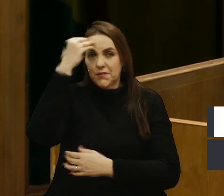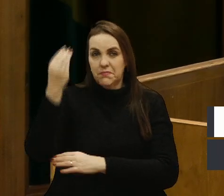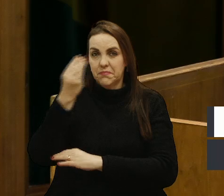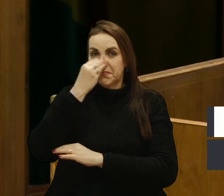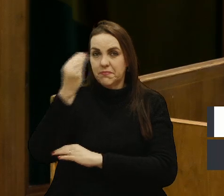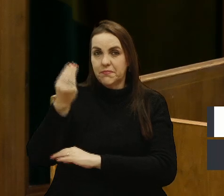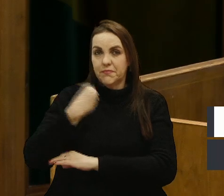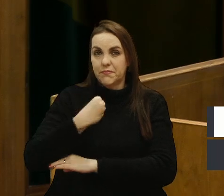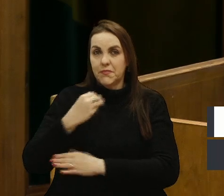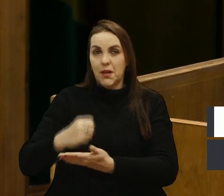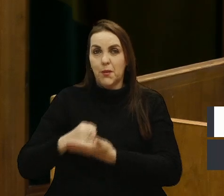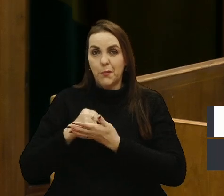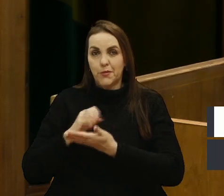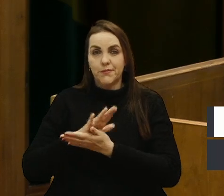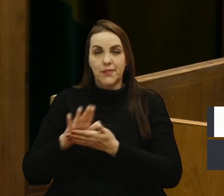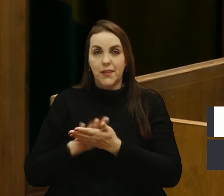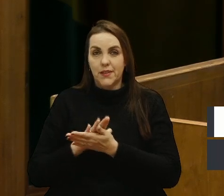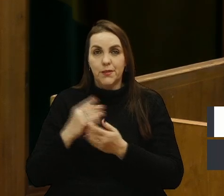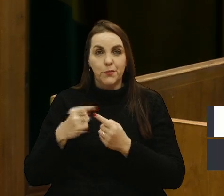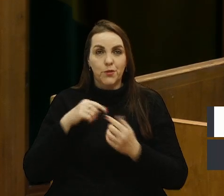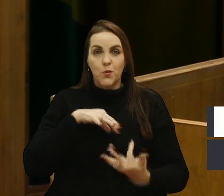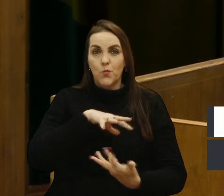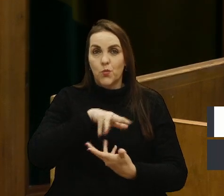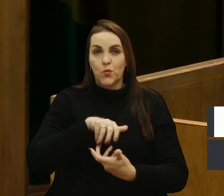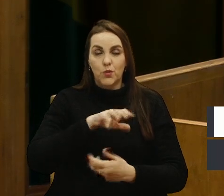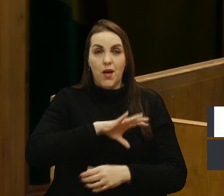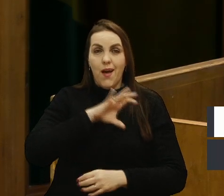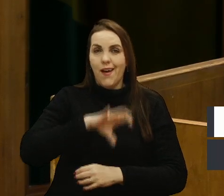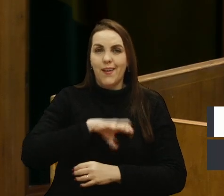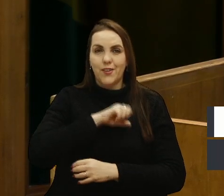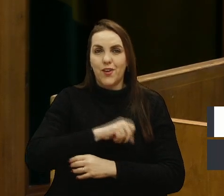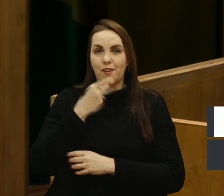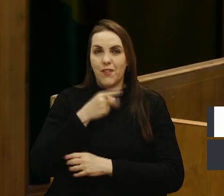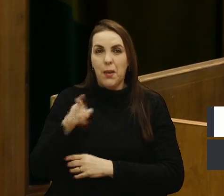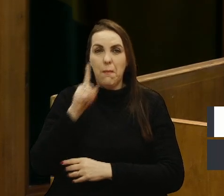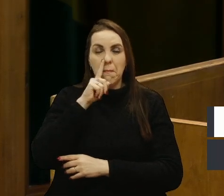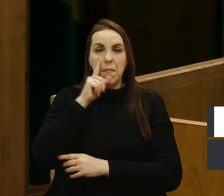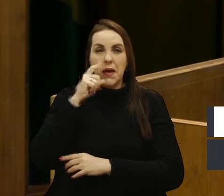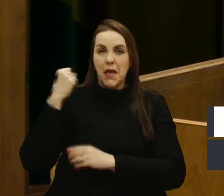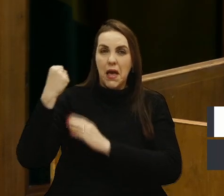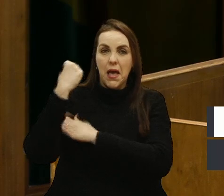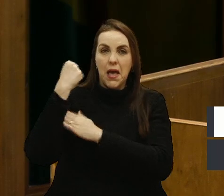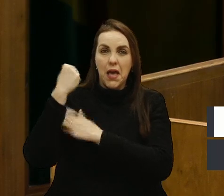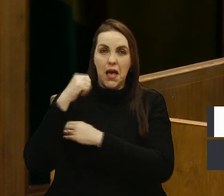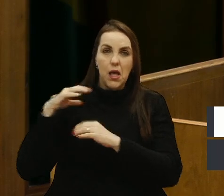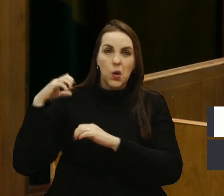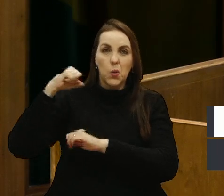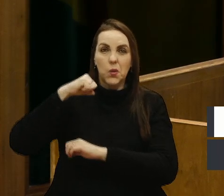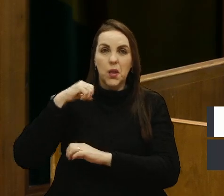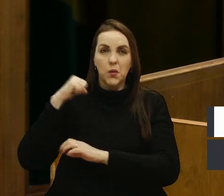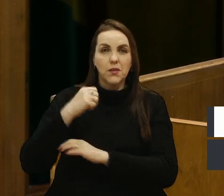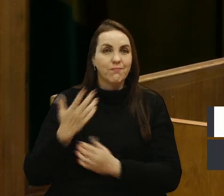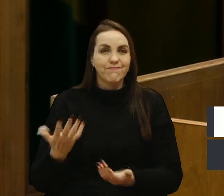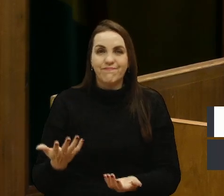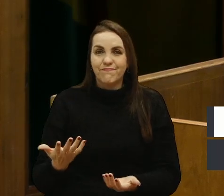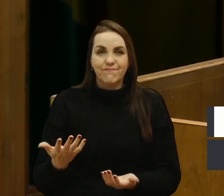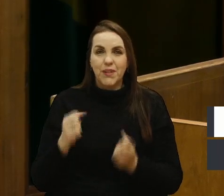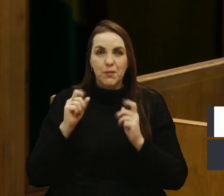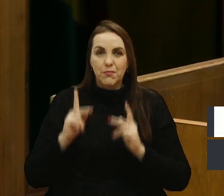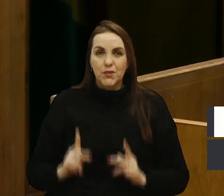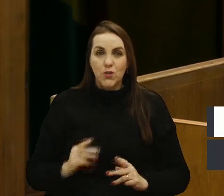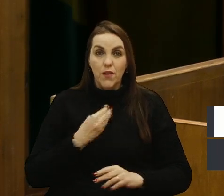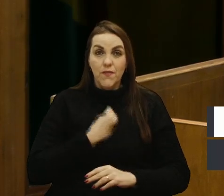mesmo sem apoio. Porque o mundo adora chamar mãe de guerreira. Guerreira, no caso, são pessoas que vivem